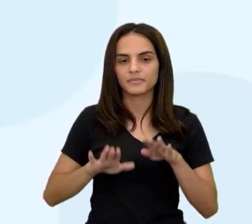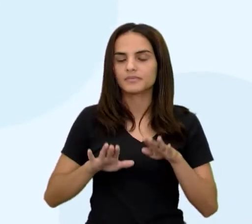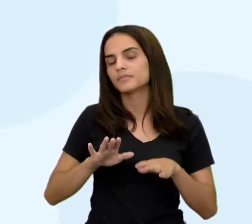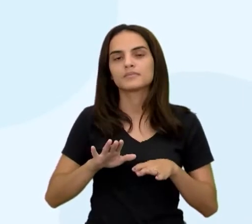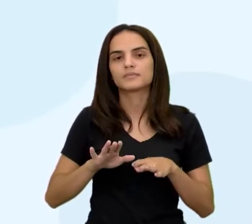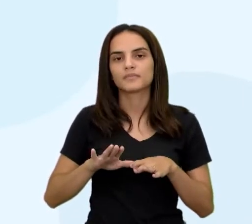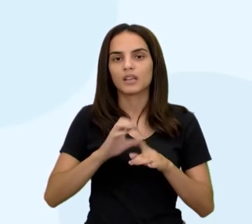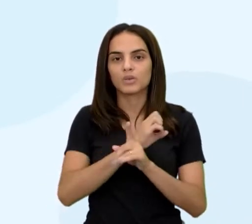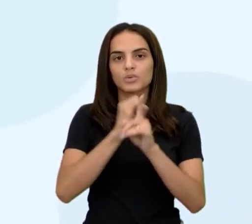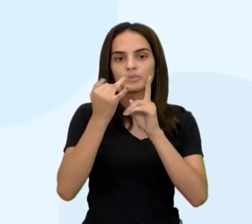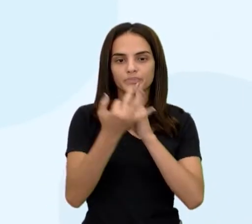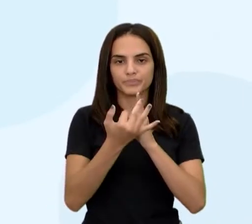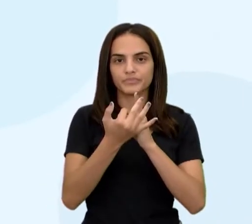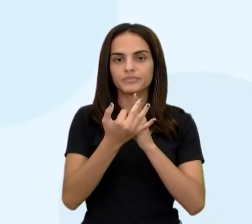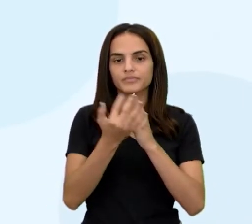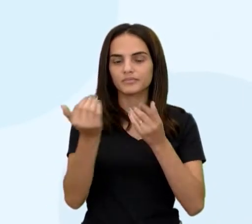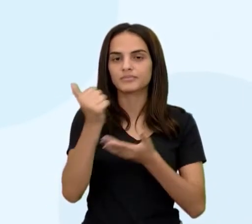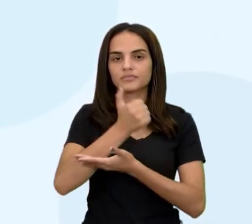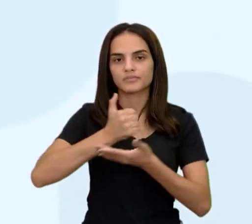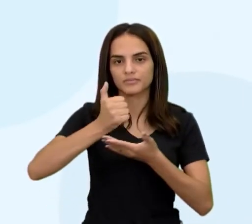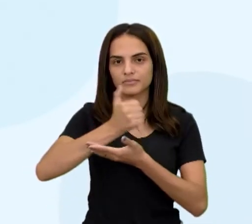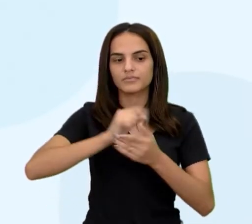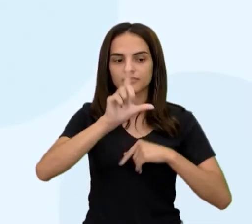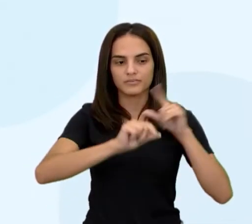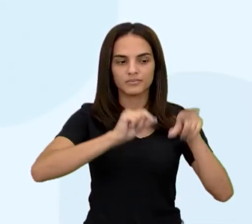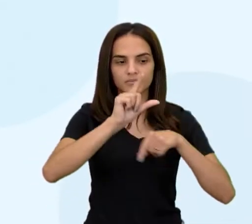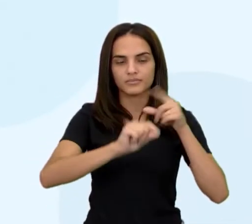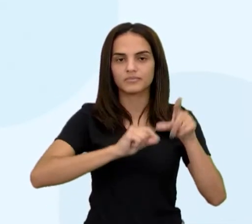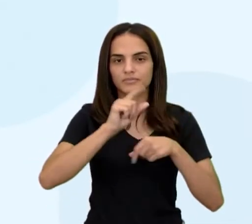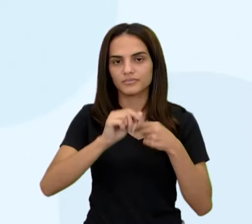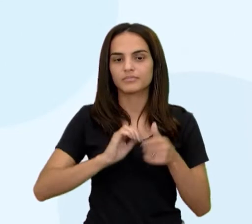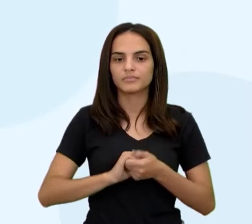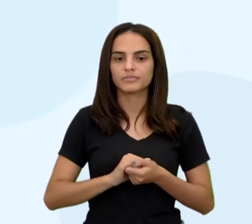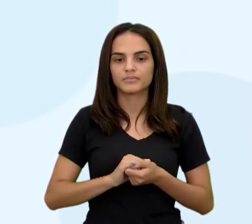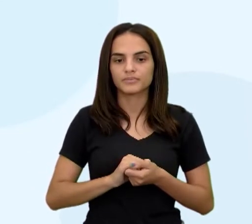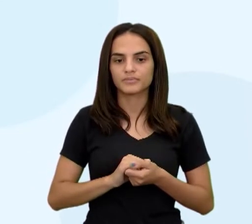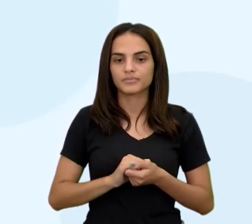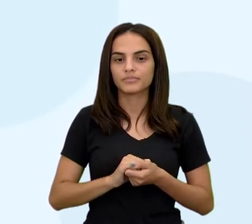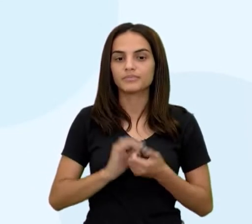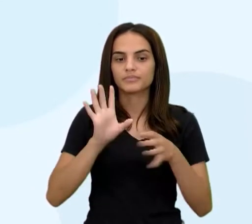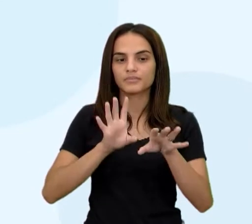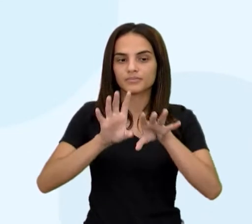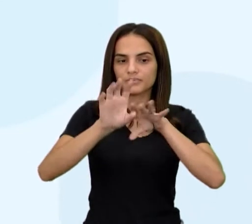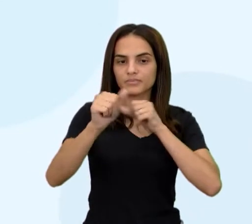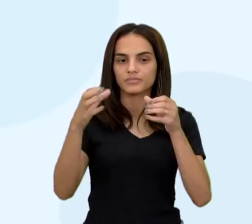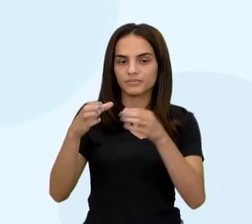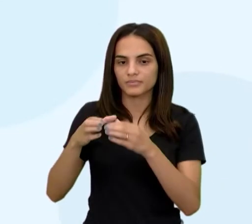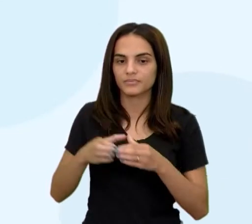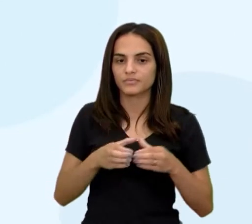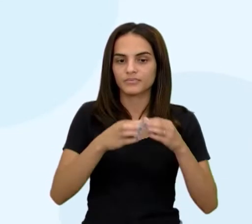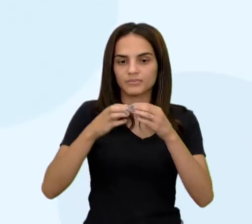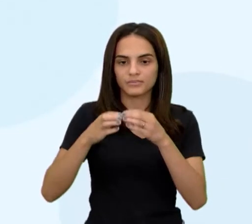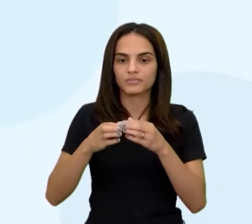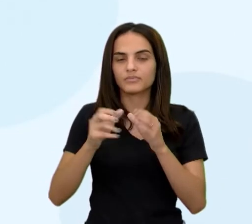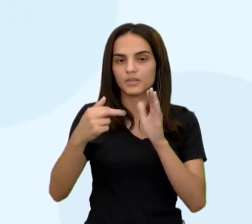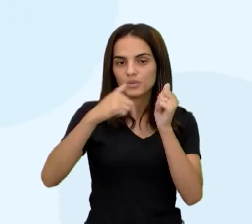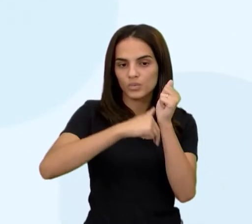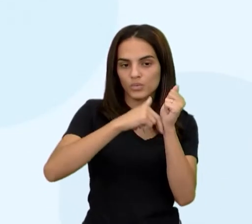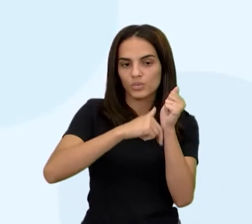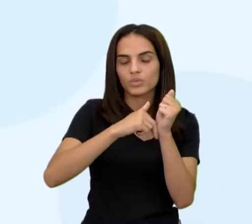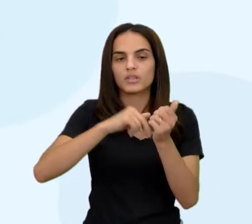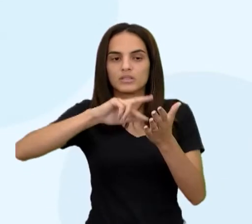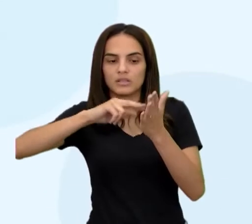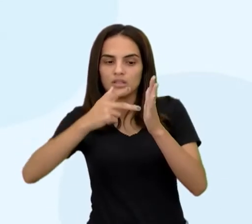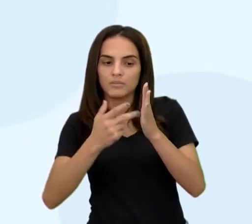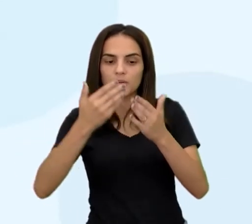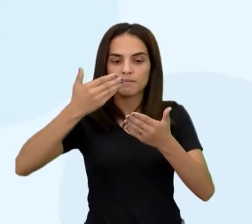de sociabilidades baseadas em escolhas por afinidade. A formação dos grupos de pares em torno desses códigos e